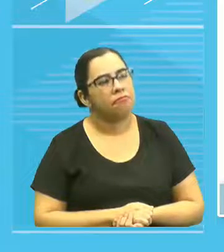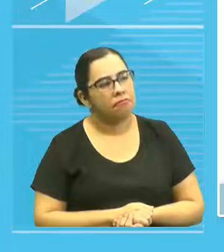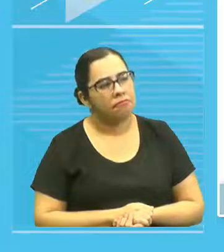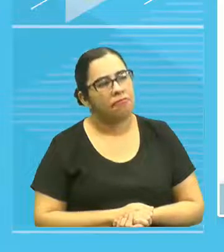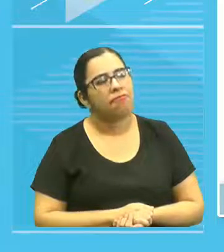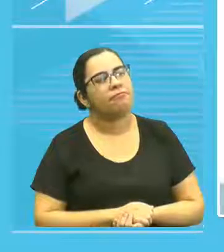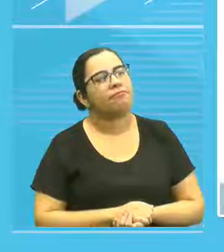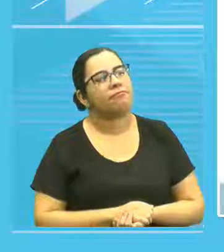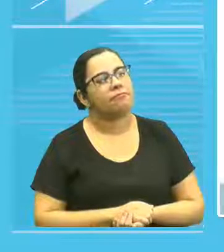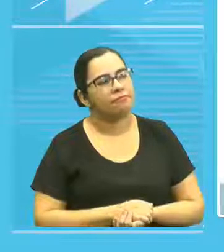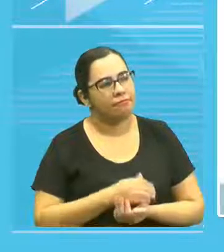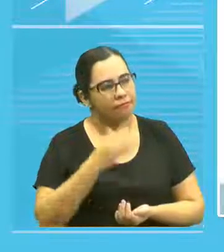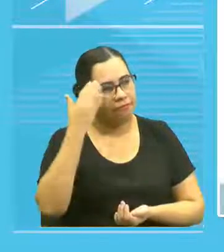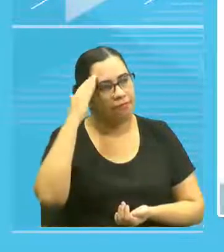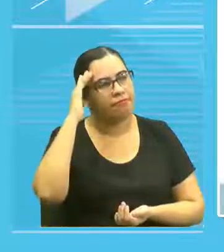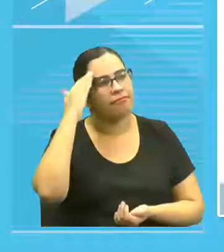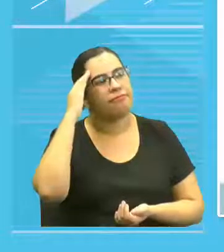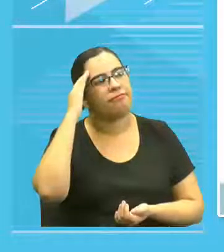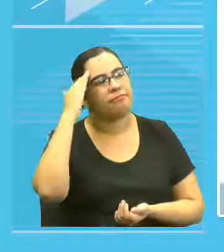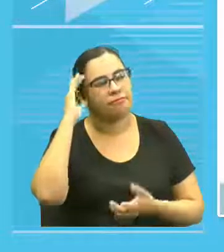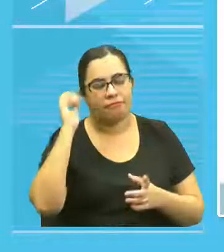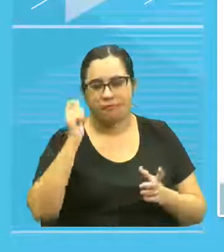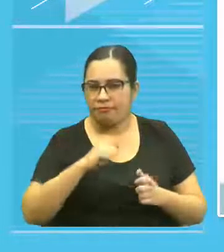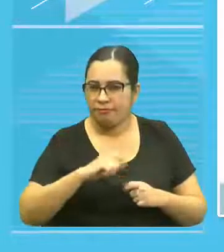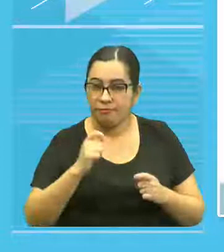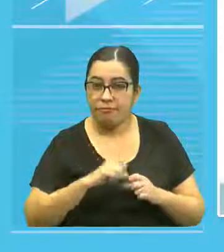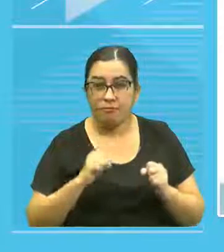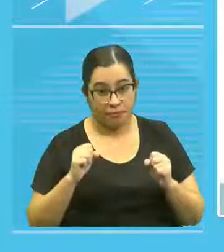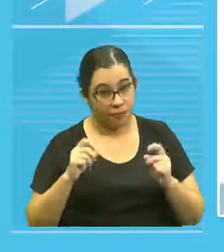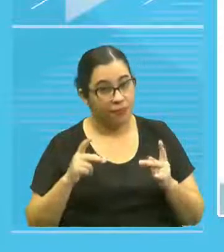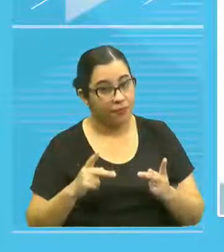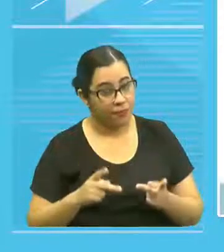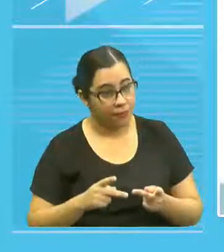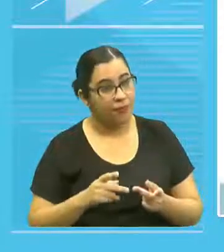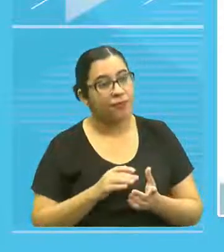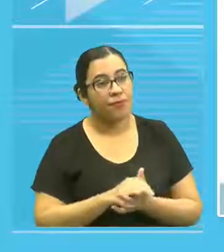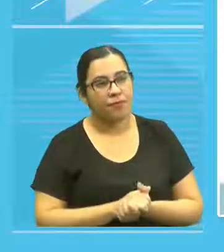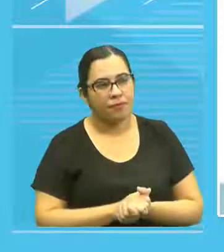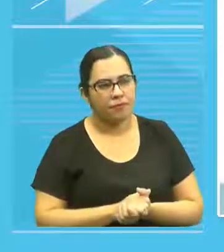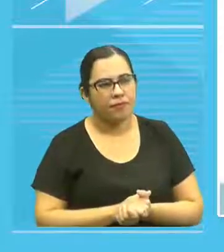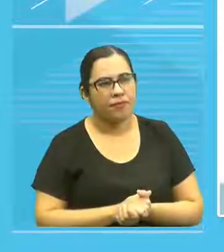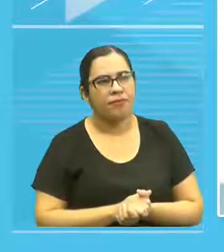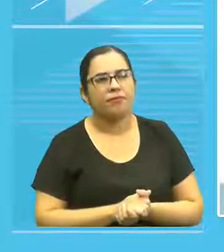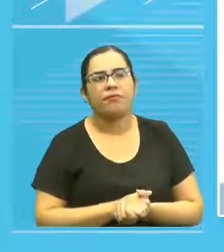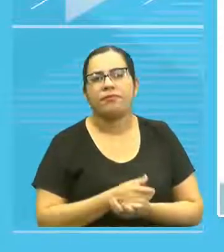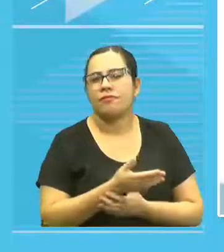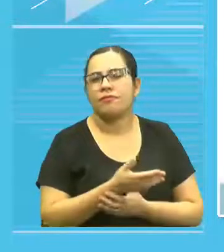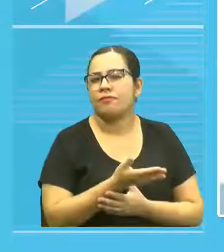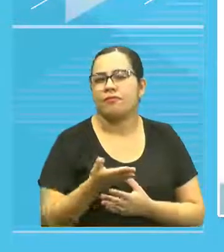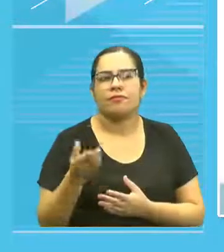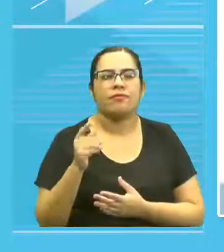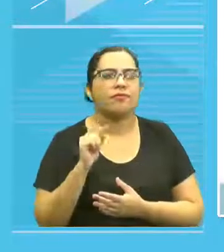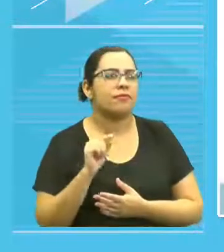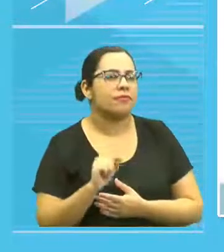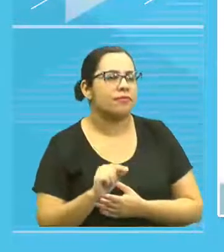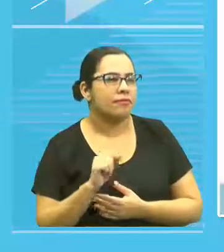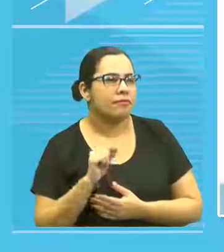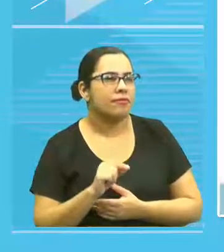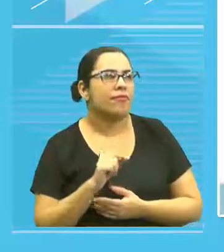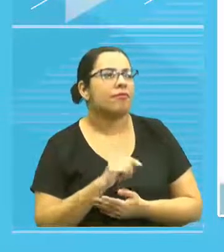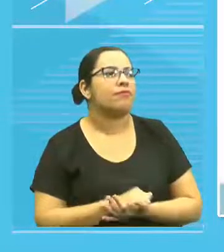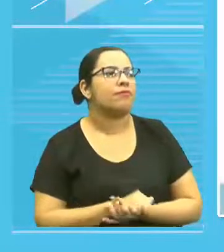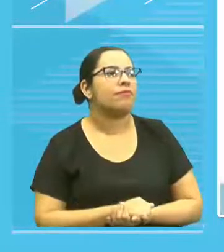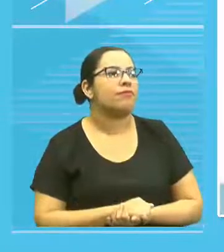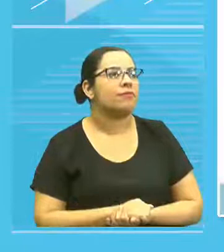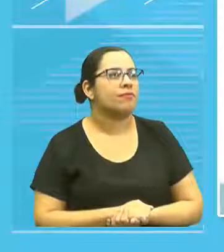aula de paranomásia Ok Tio Jorge Tu é um cavalheiro e tu é um